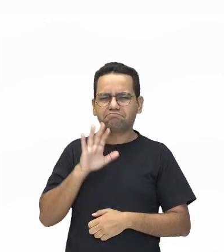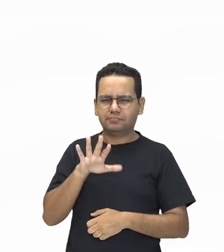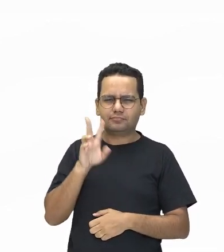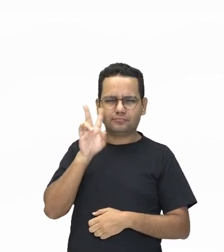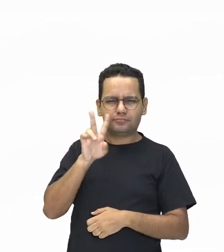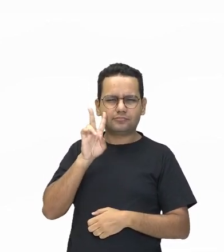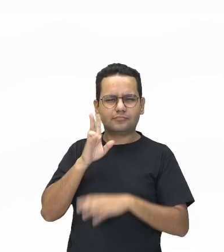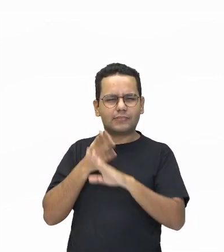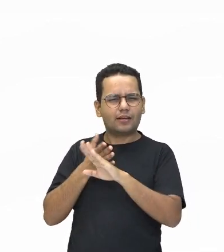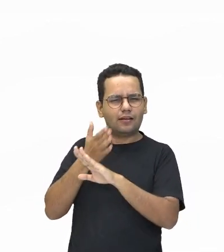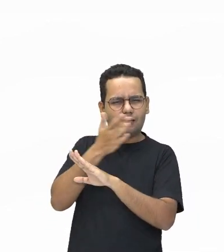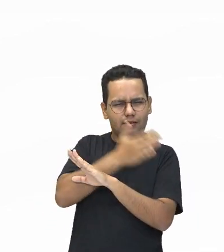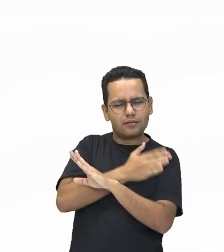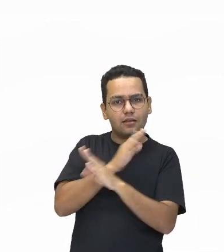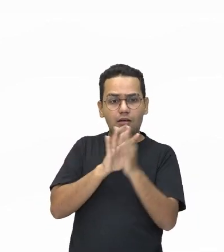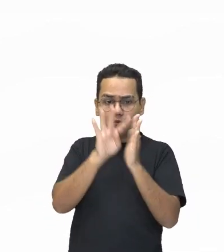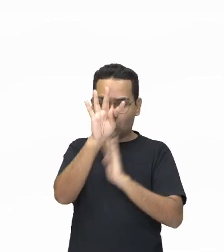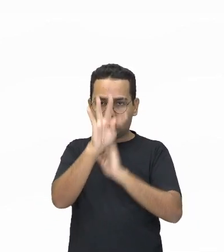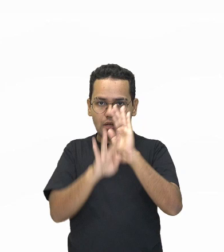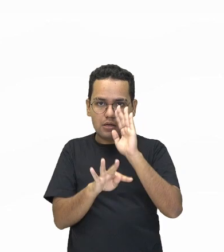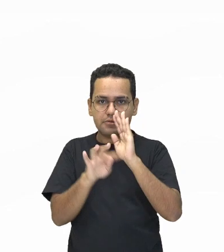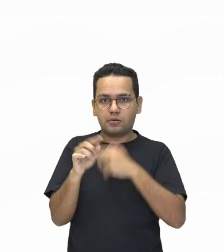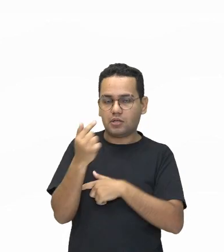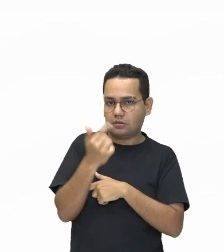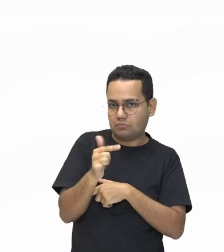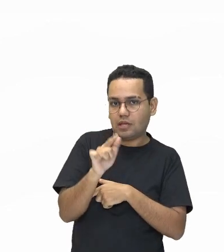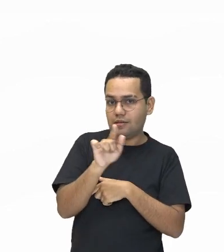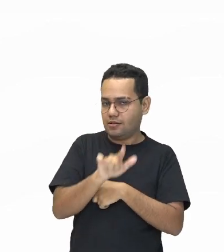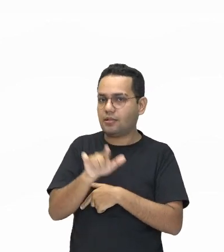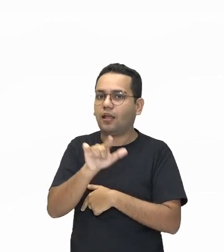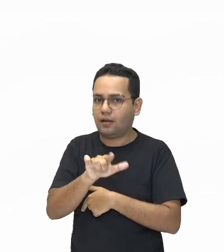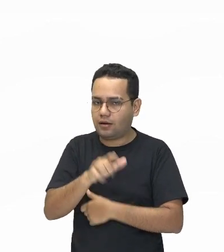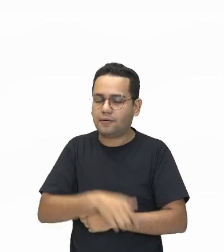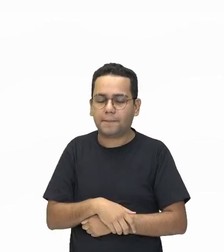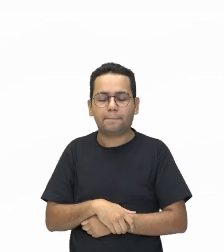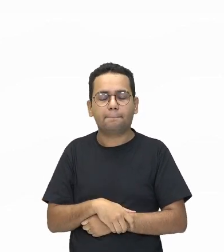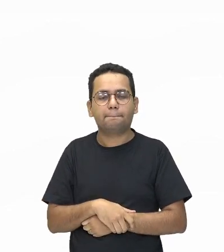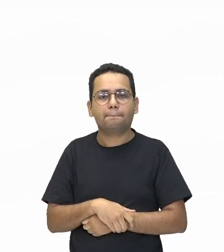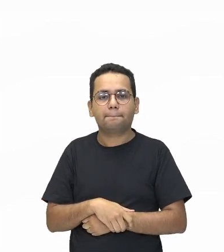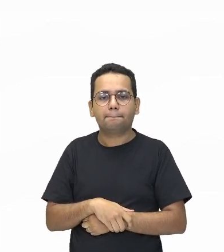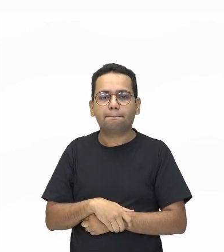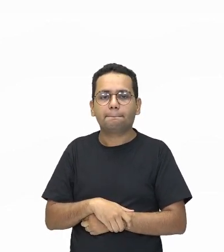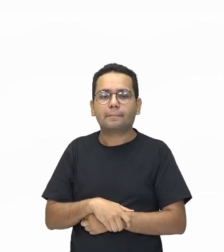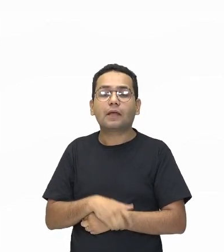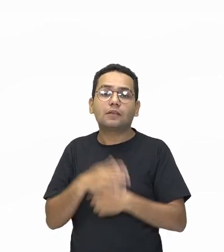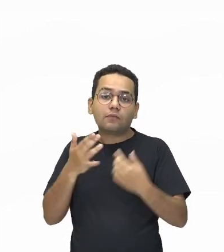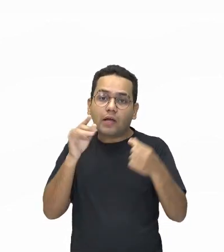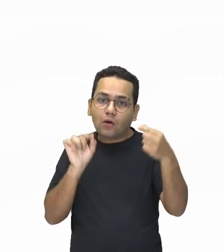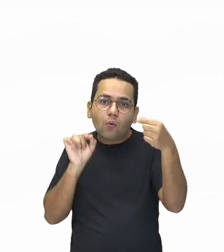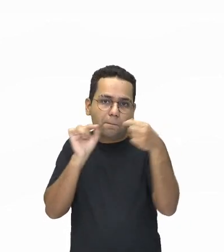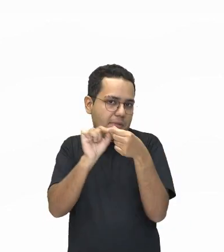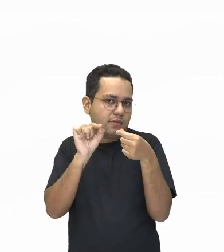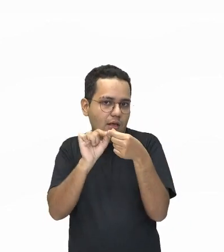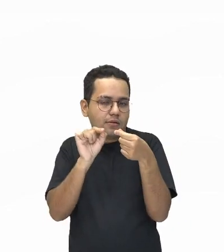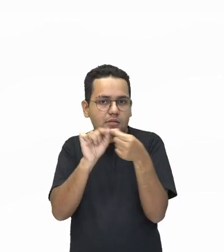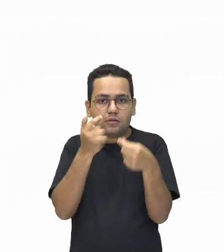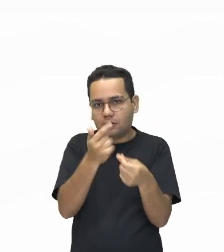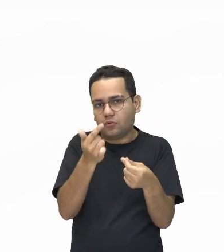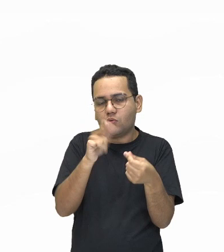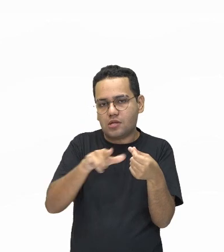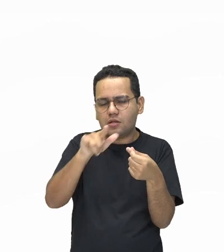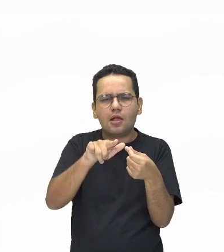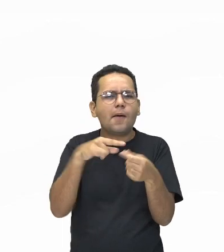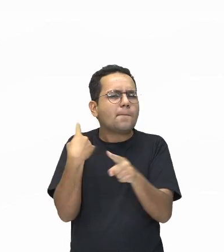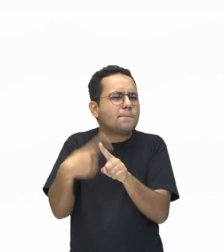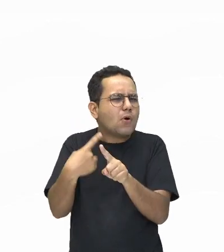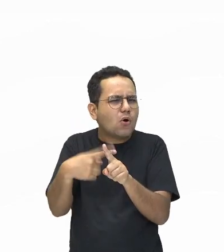de texto não literário. Então, o texto argumentativo vai ser um texto não literário, porque eu vou defender o meu ponto de vista, eu vou